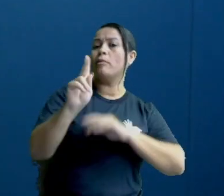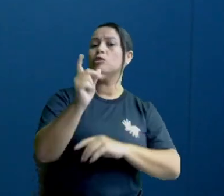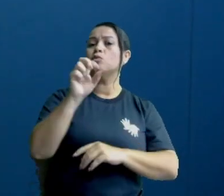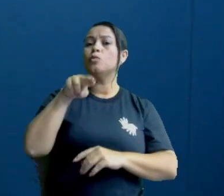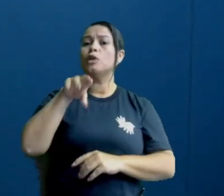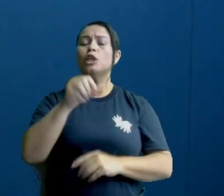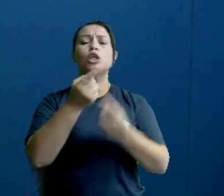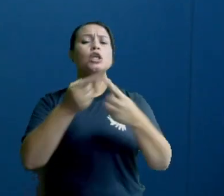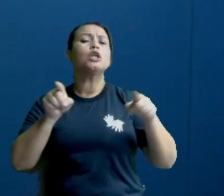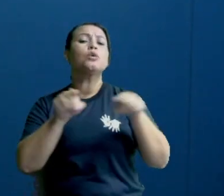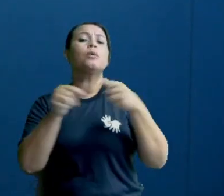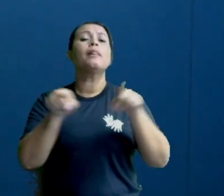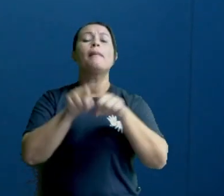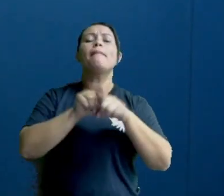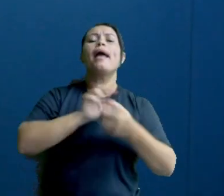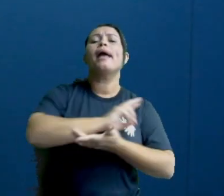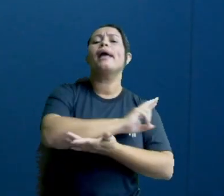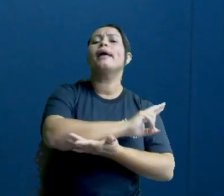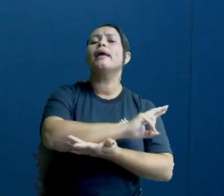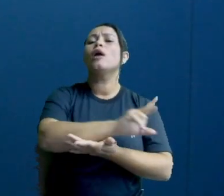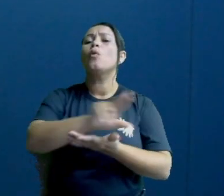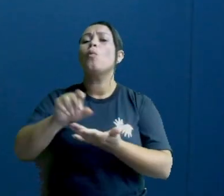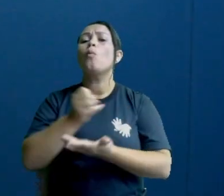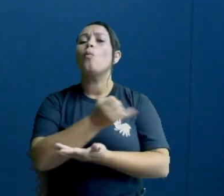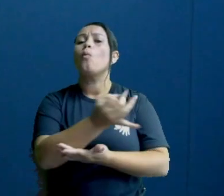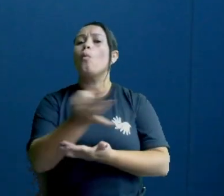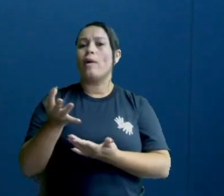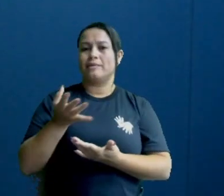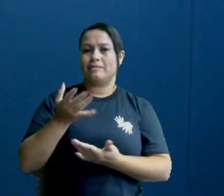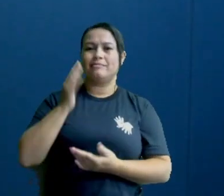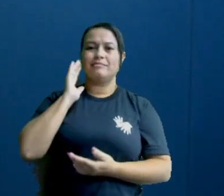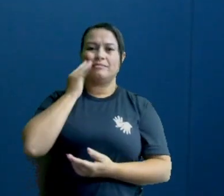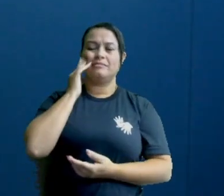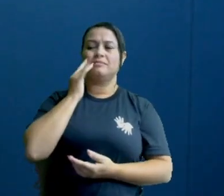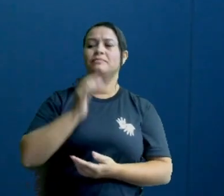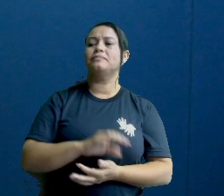a contagem desses versos e dessas estrofes.